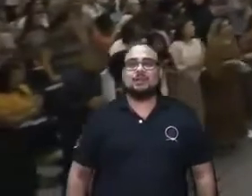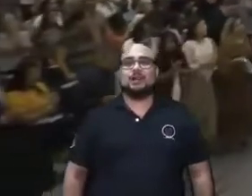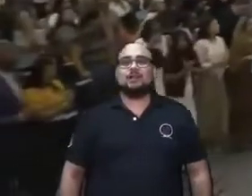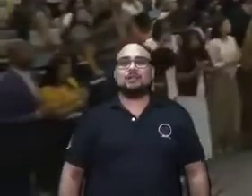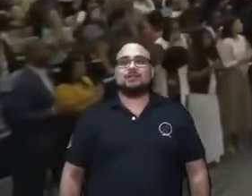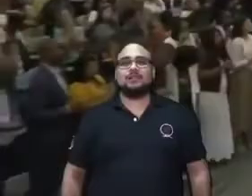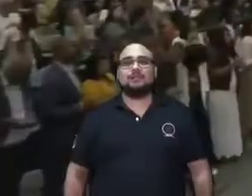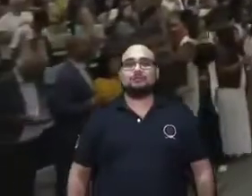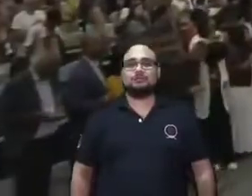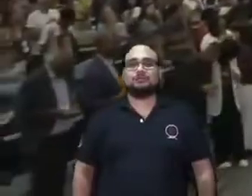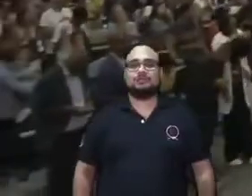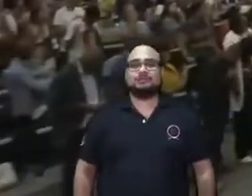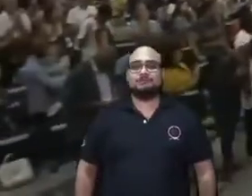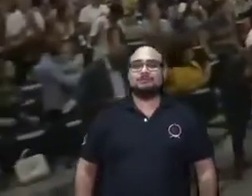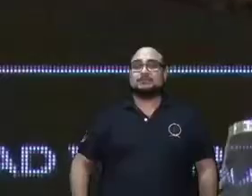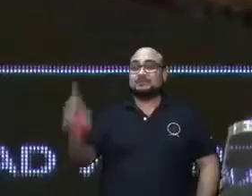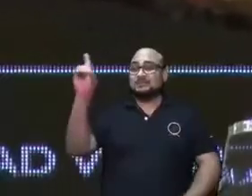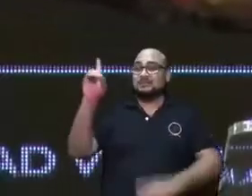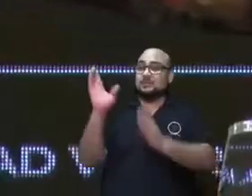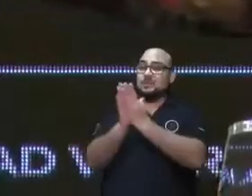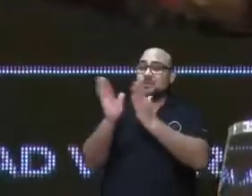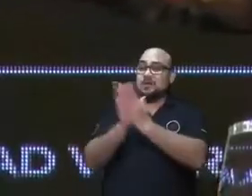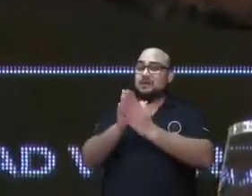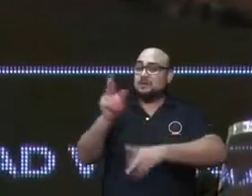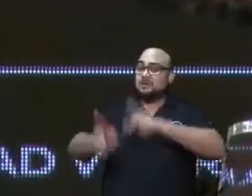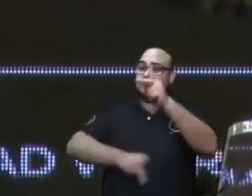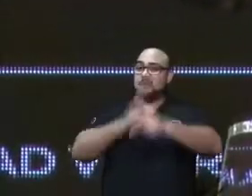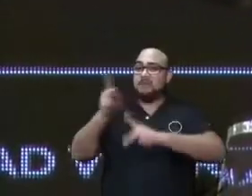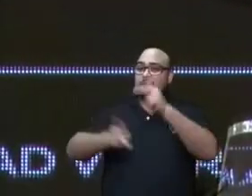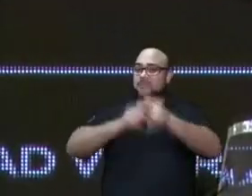eu oro por este povo santo esta noite,